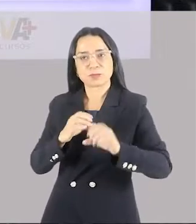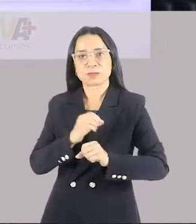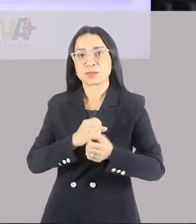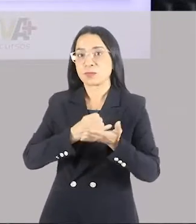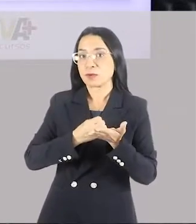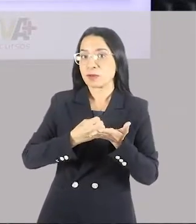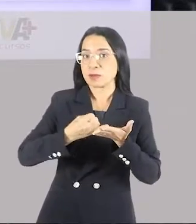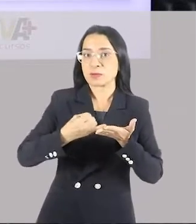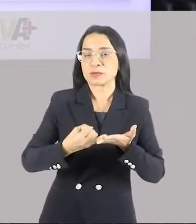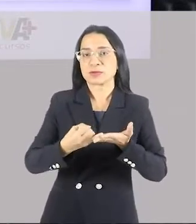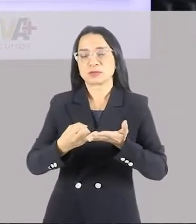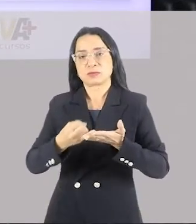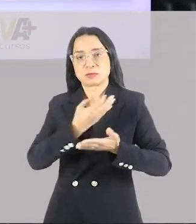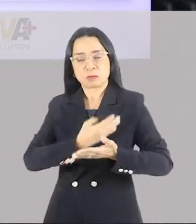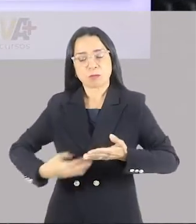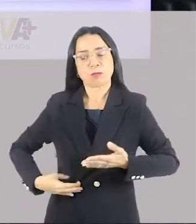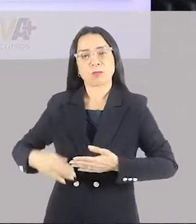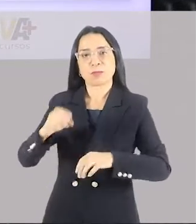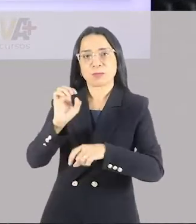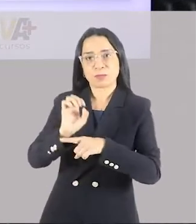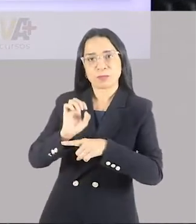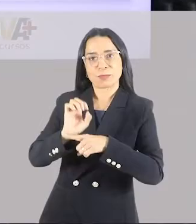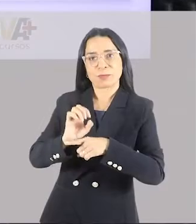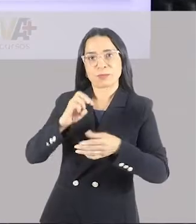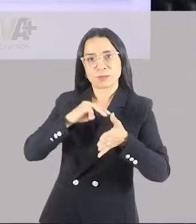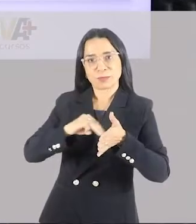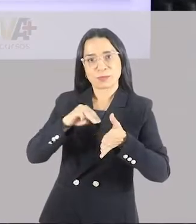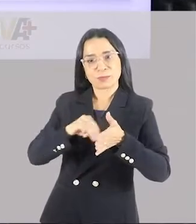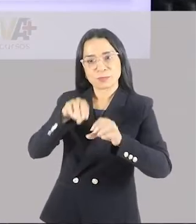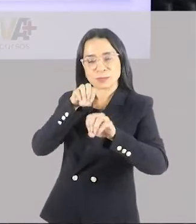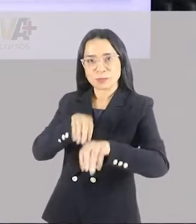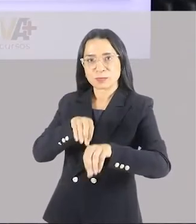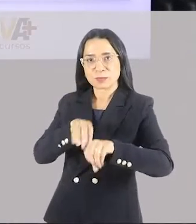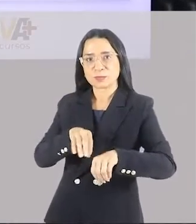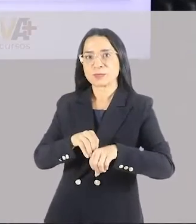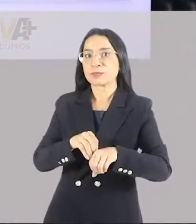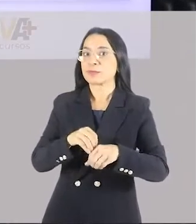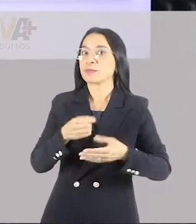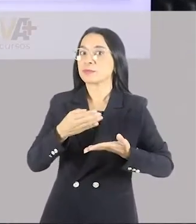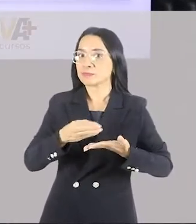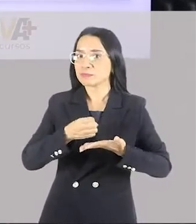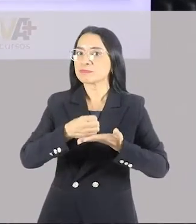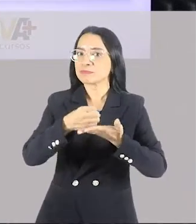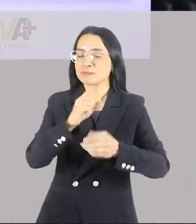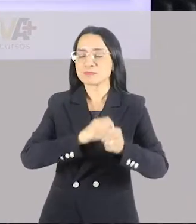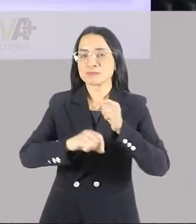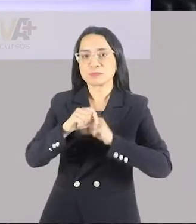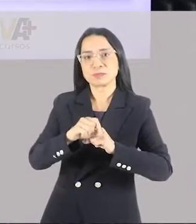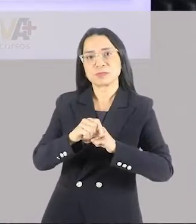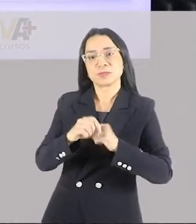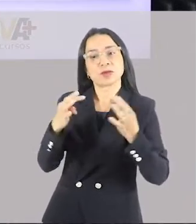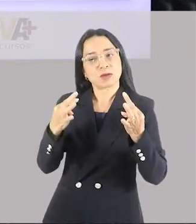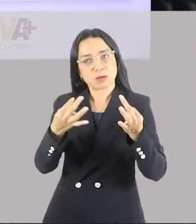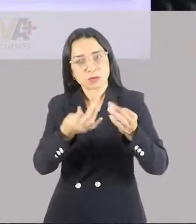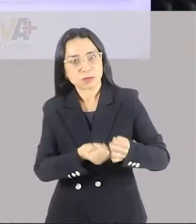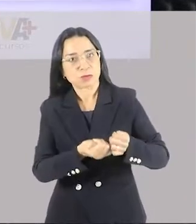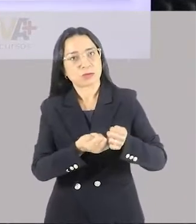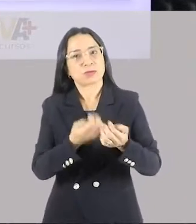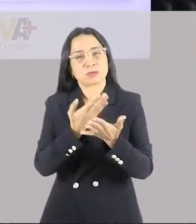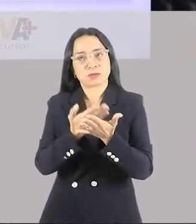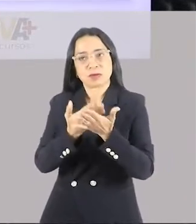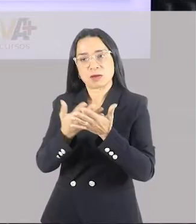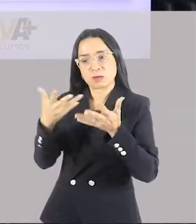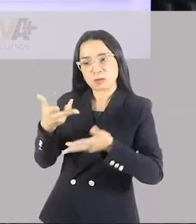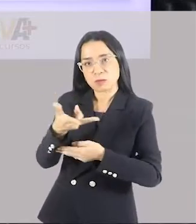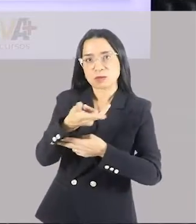importante iniciativa do Governo do Estado, da Secretaria de Estado de Educação, para fornecer a você e a tanta mais gente aulas de qualidade